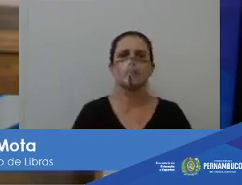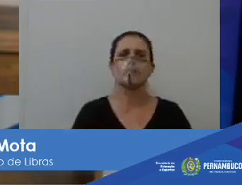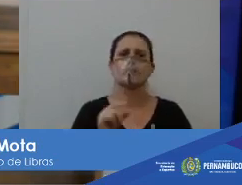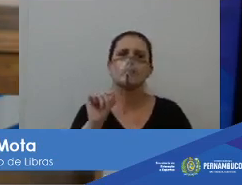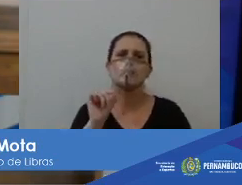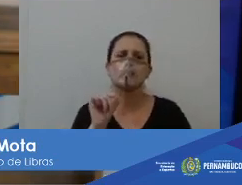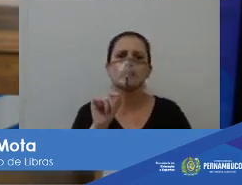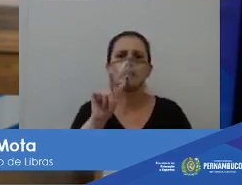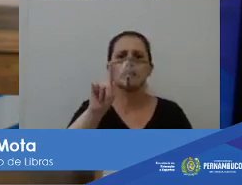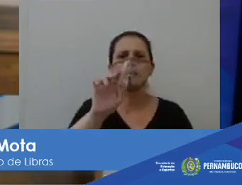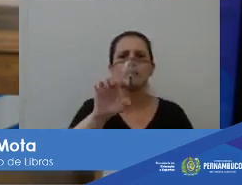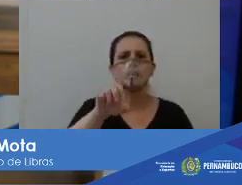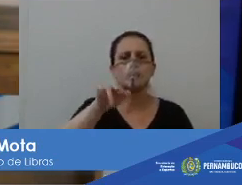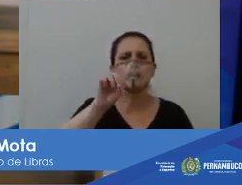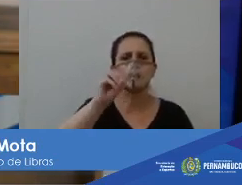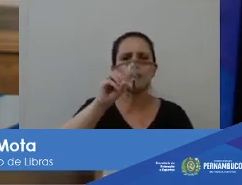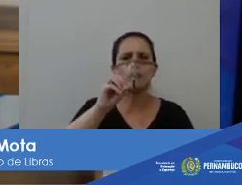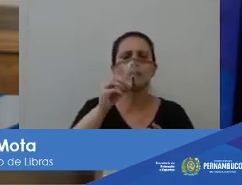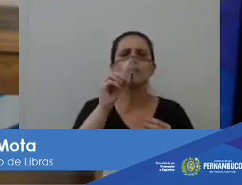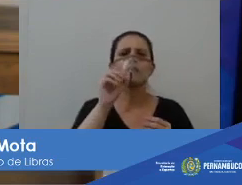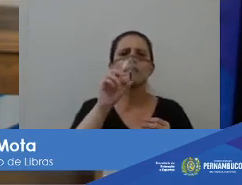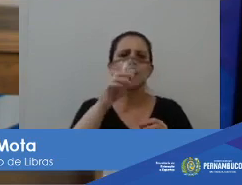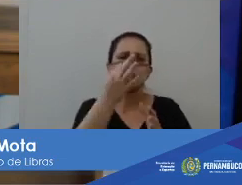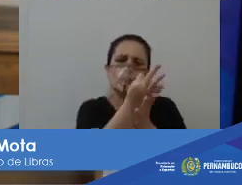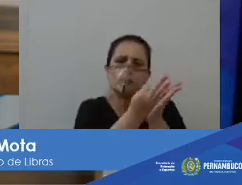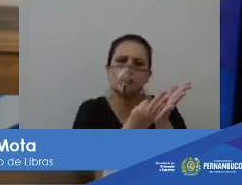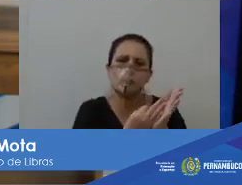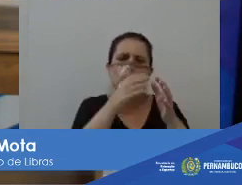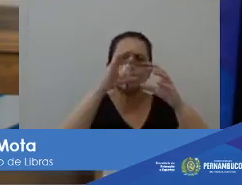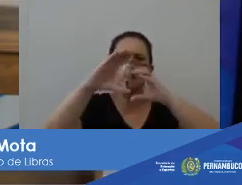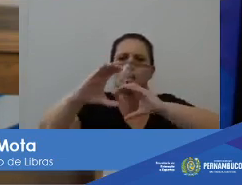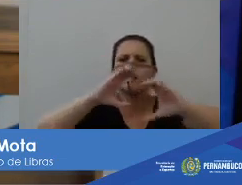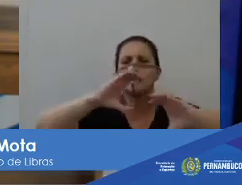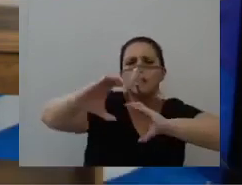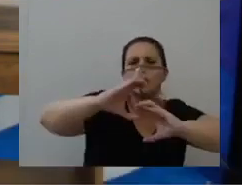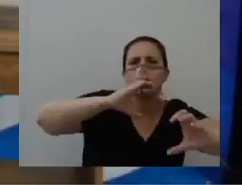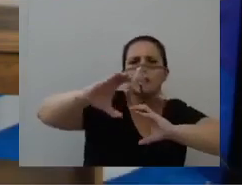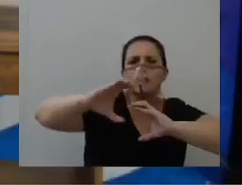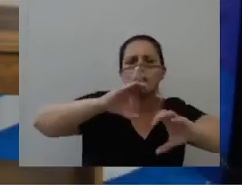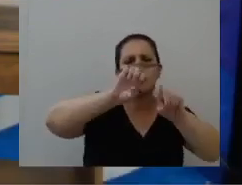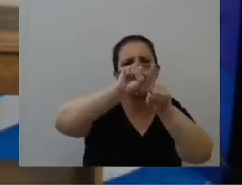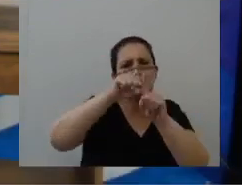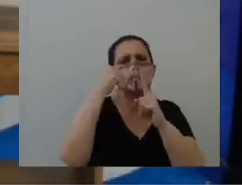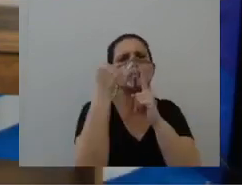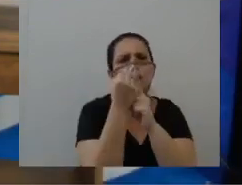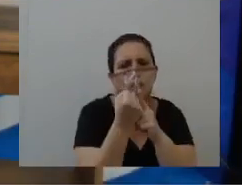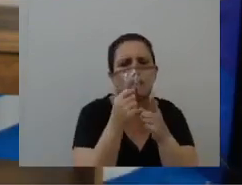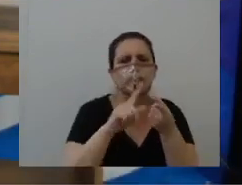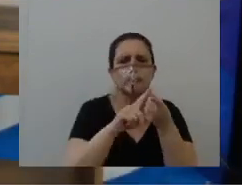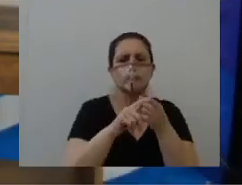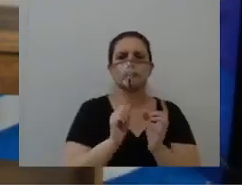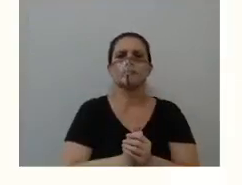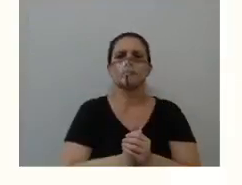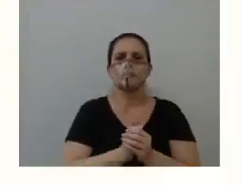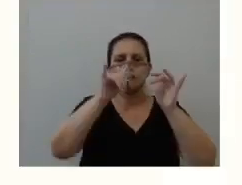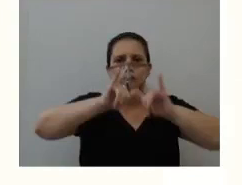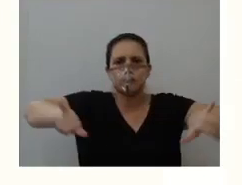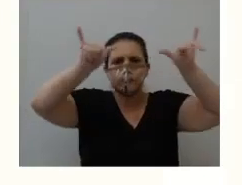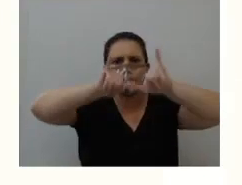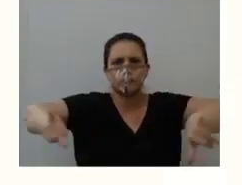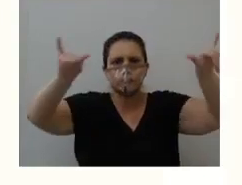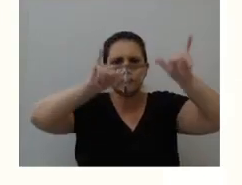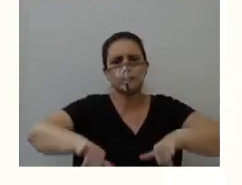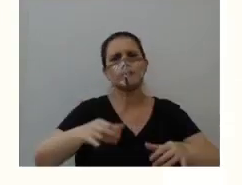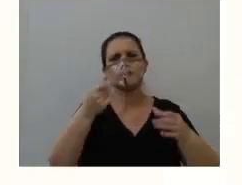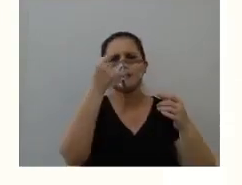uma função social, né, uma função comunicativa, discursiva. Mas olha o que é importante, ó, a gente saber informar ao mesmo tempo que diverte